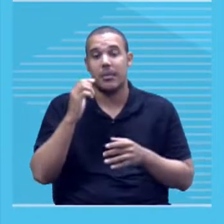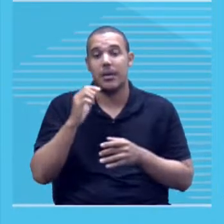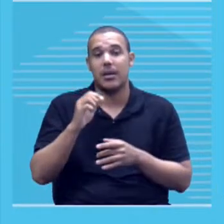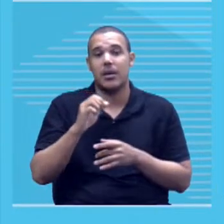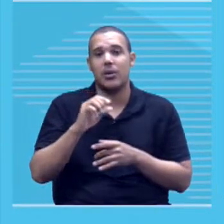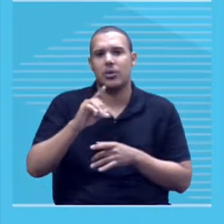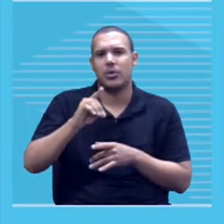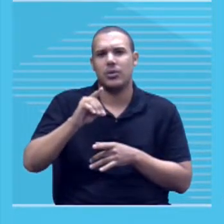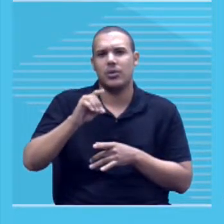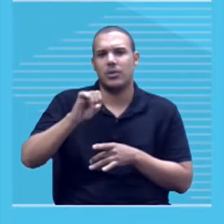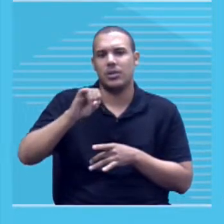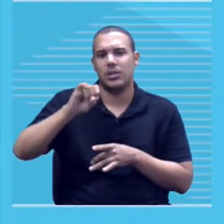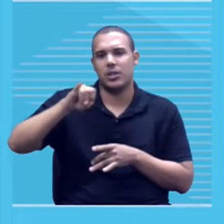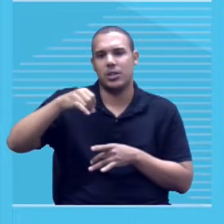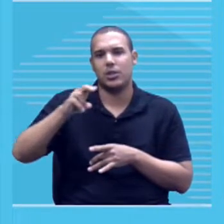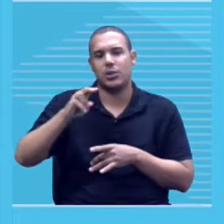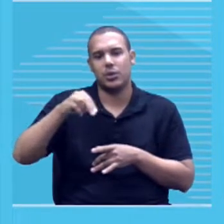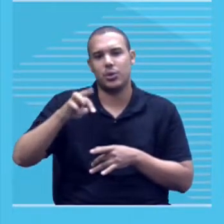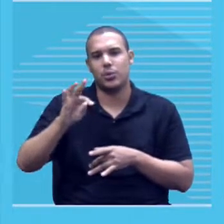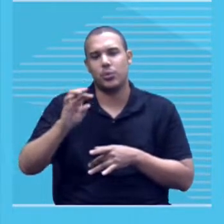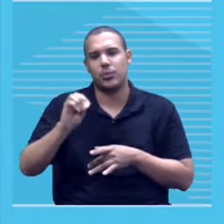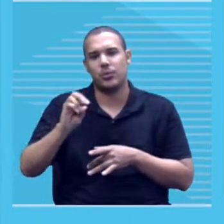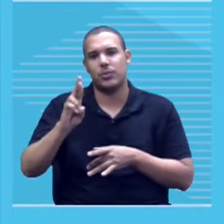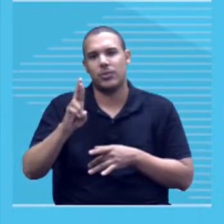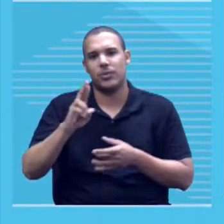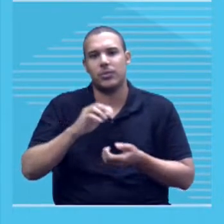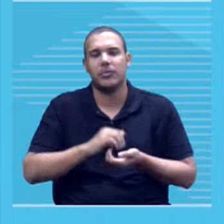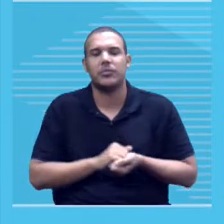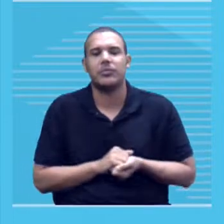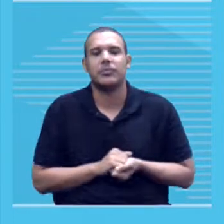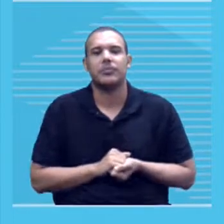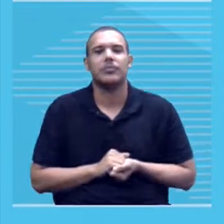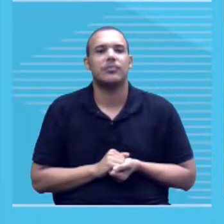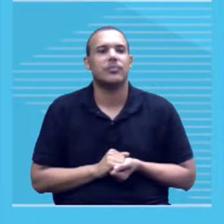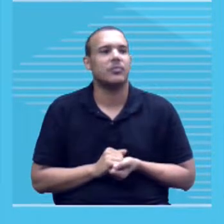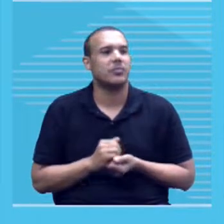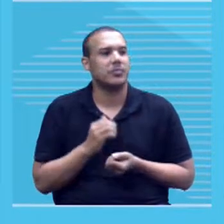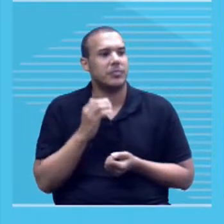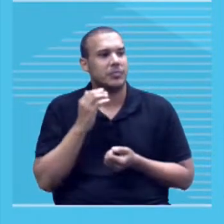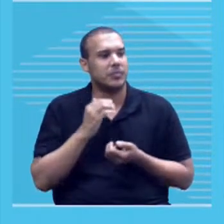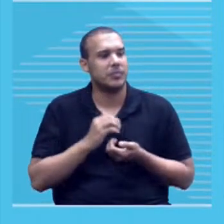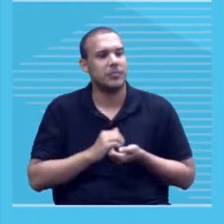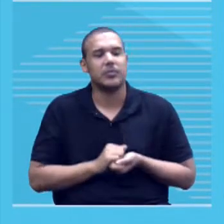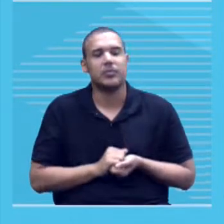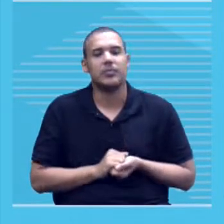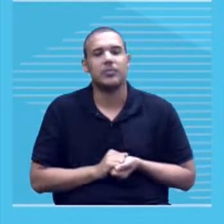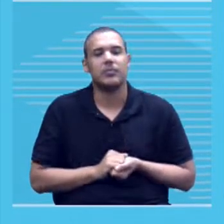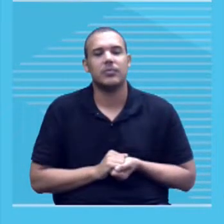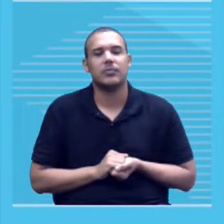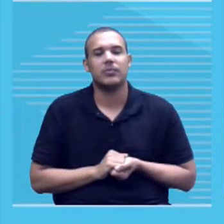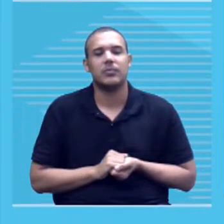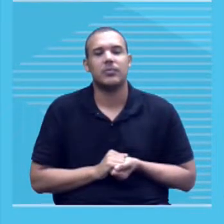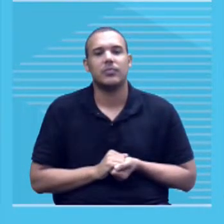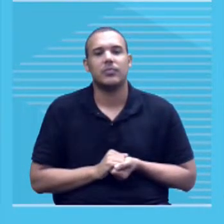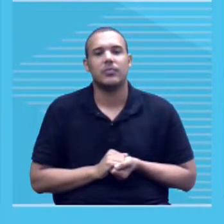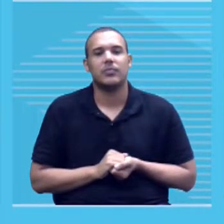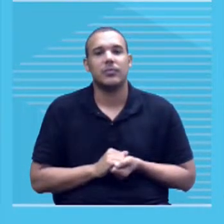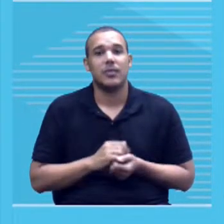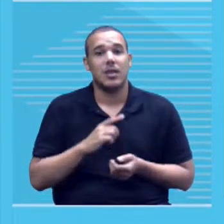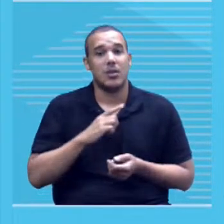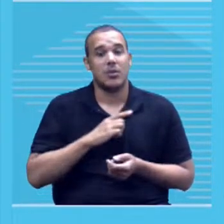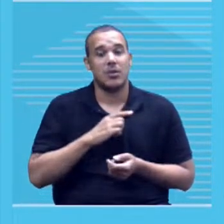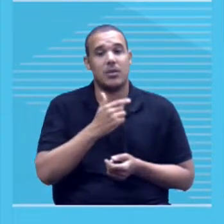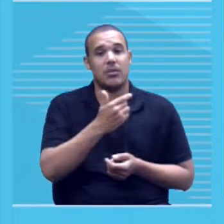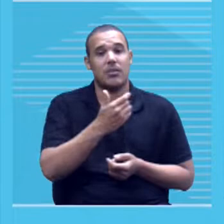como proteção do sistema. E ele perguntou o valor mínimo adequado do disjuntor a ser utilizado. Bom, eu tenho